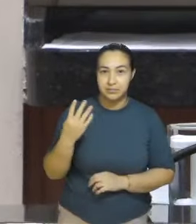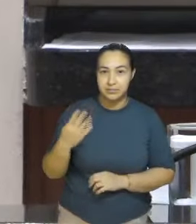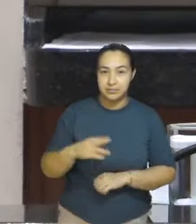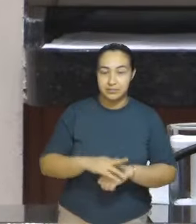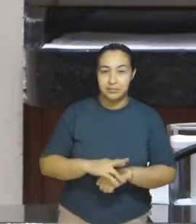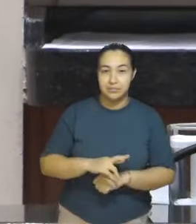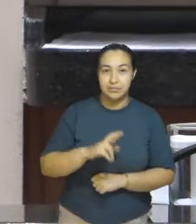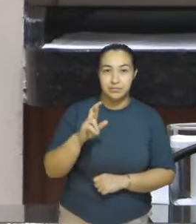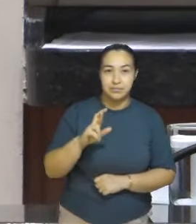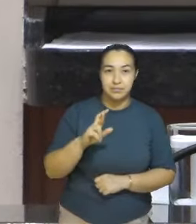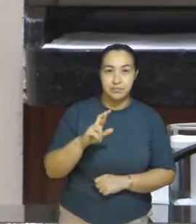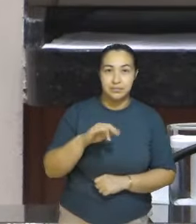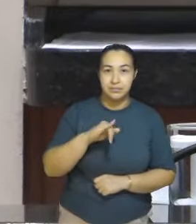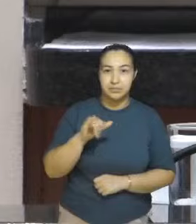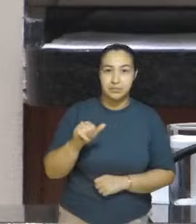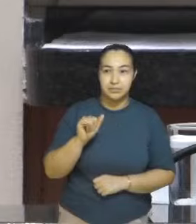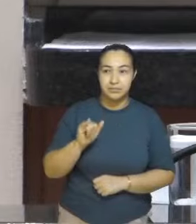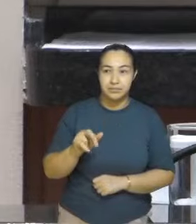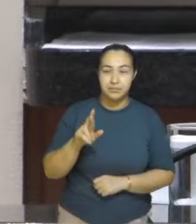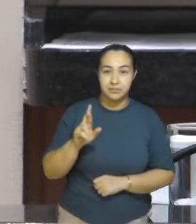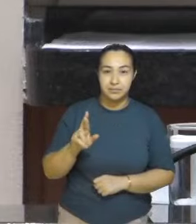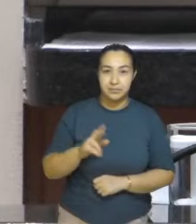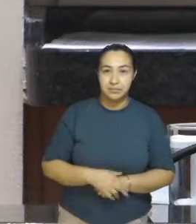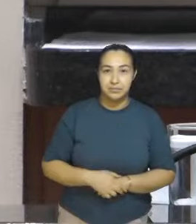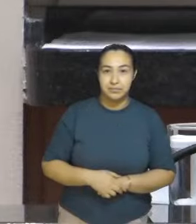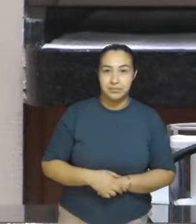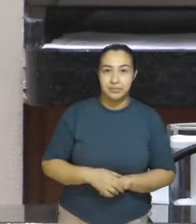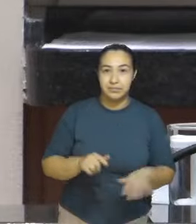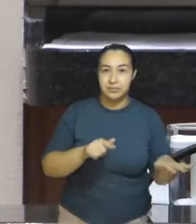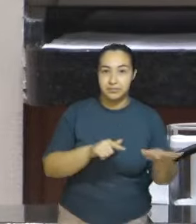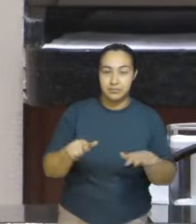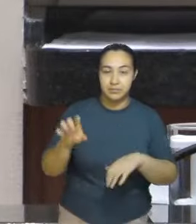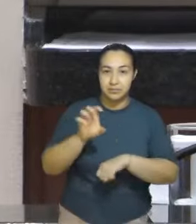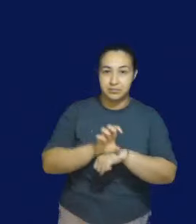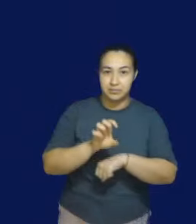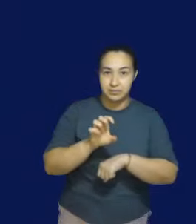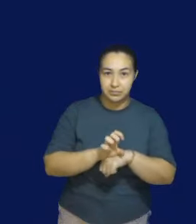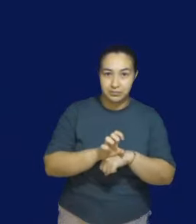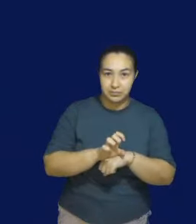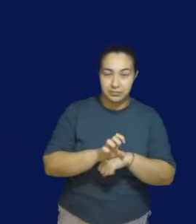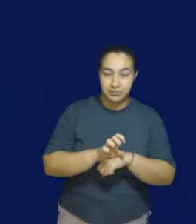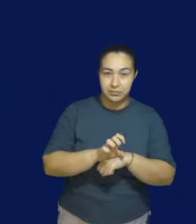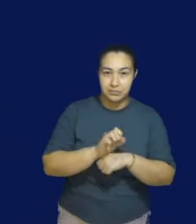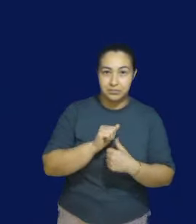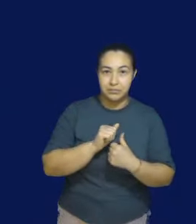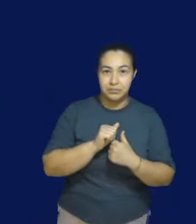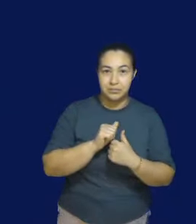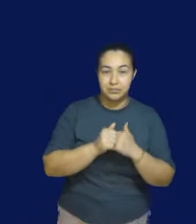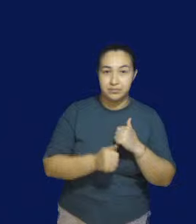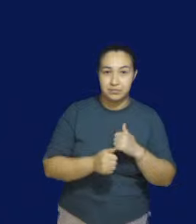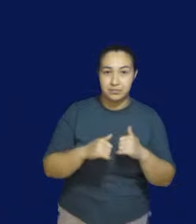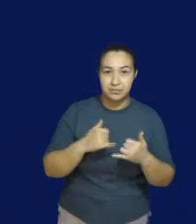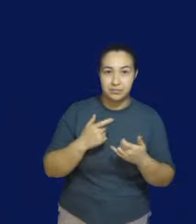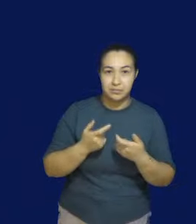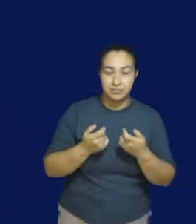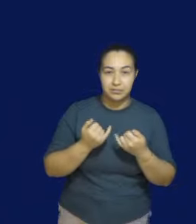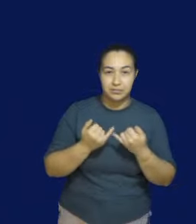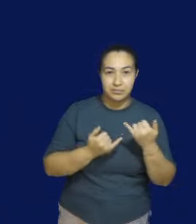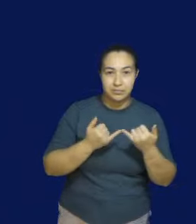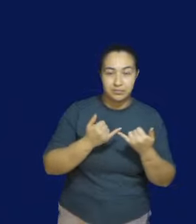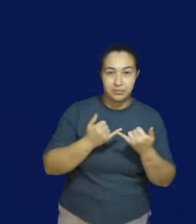Mioto. Fica instituída a Semana Estadual dos Esportes Eletrônicos, a ser celebrada anualmente na primeira semana do mês